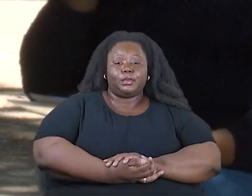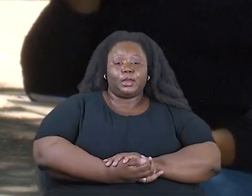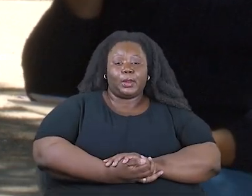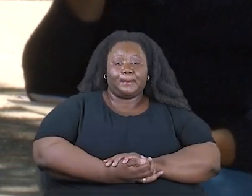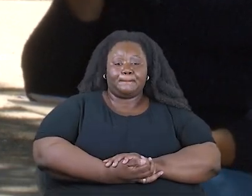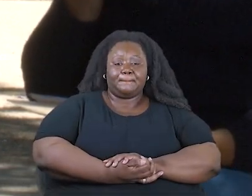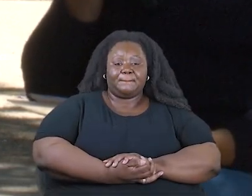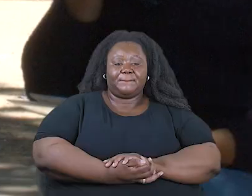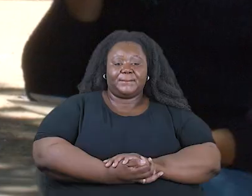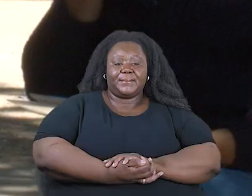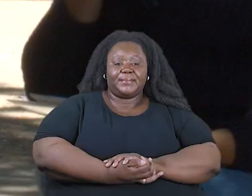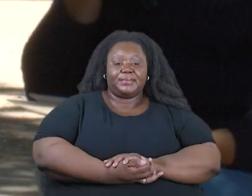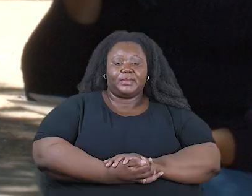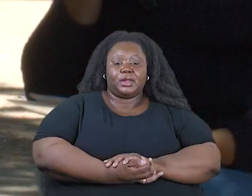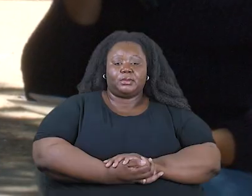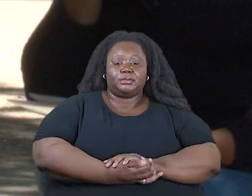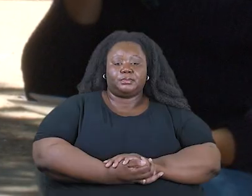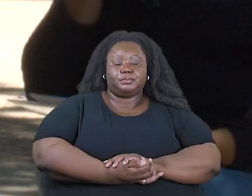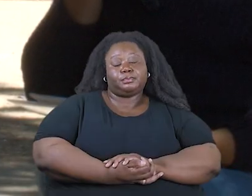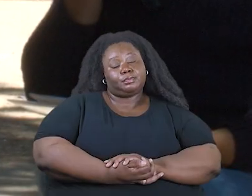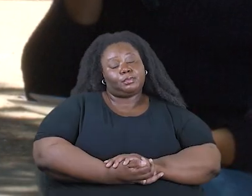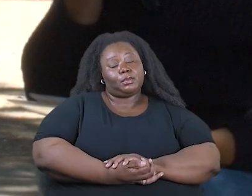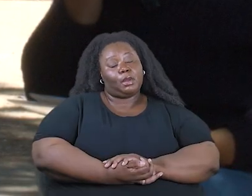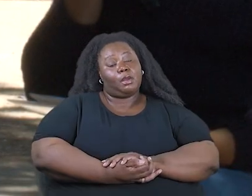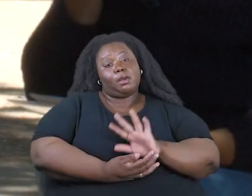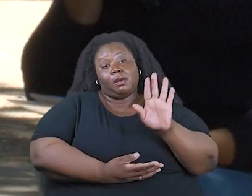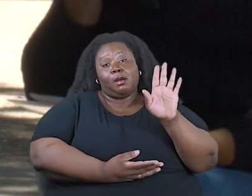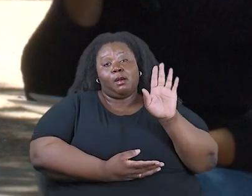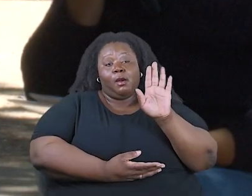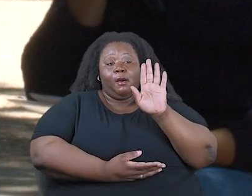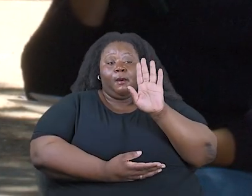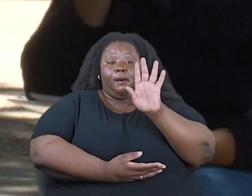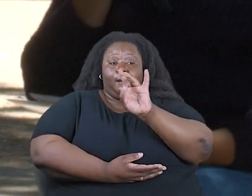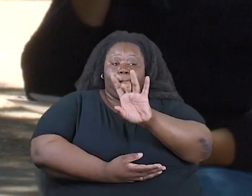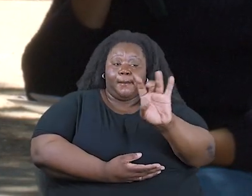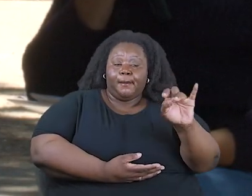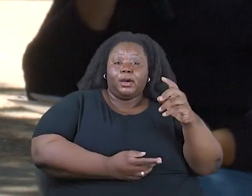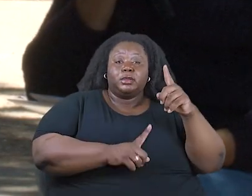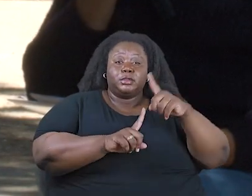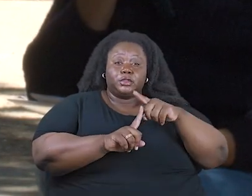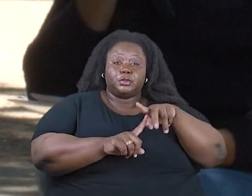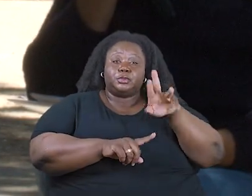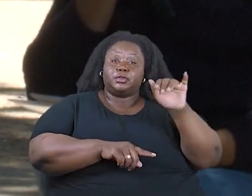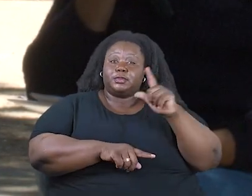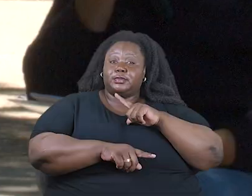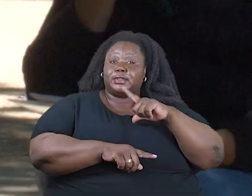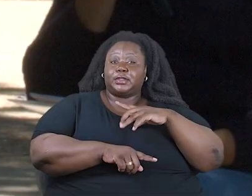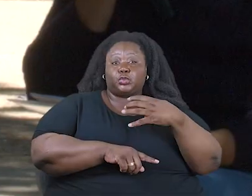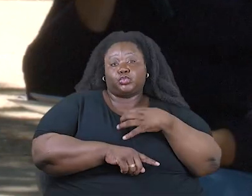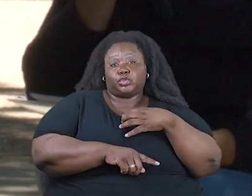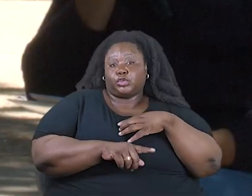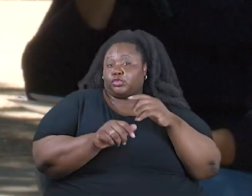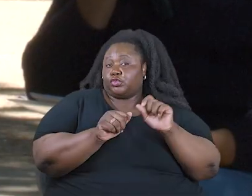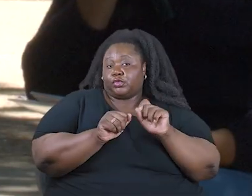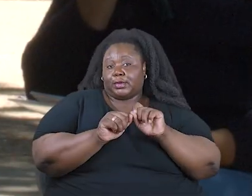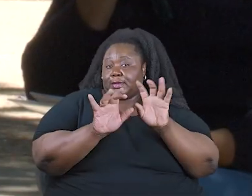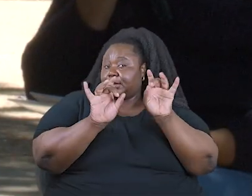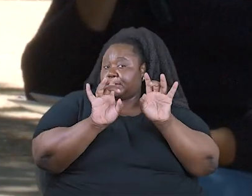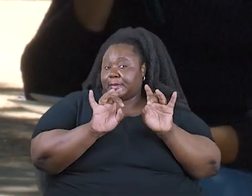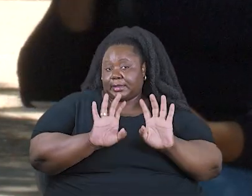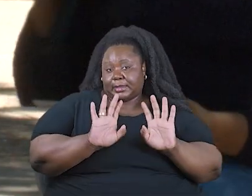Cada tipo de múltiplo vai ter uma forma de produção específica, né?